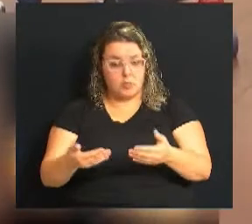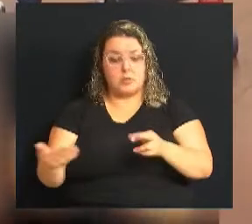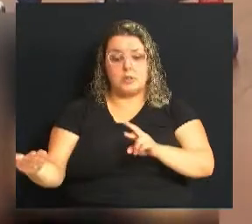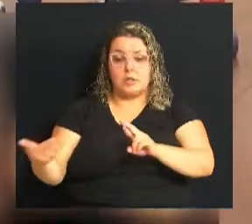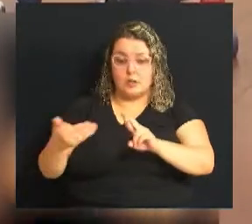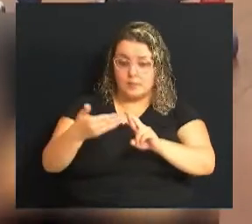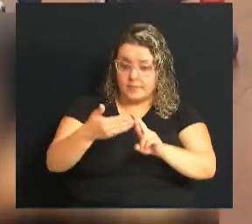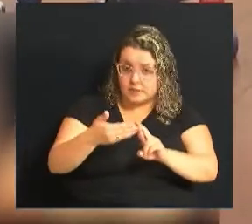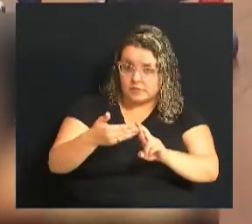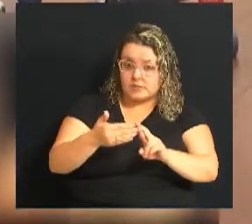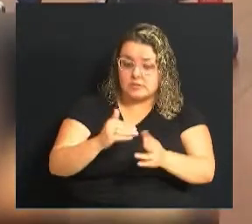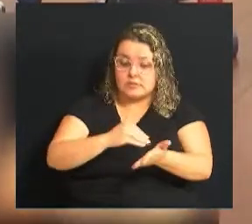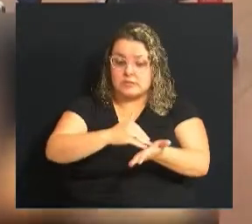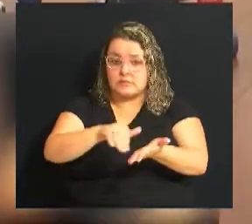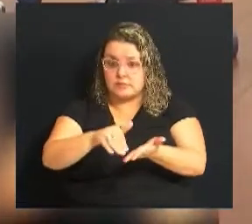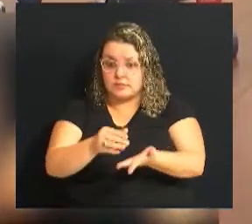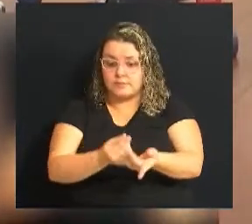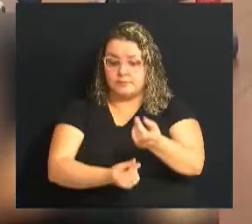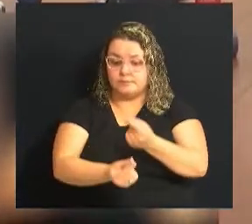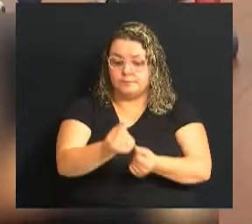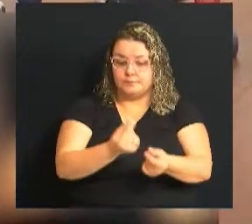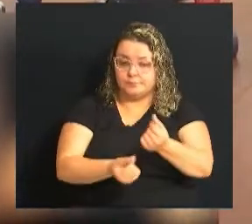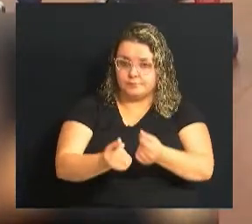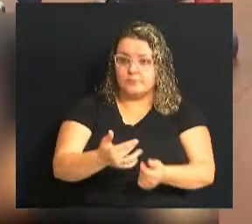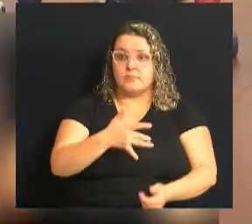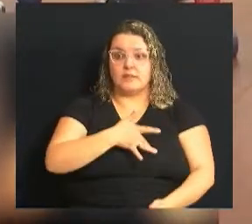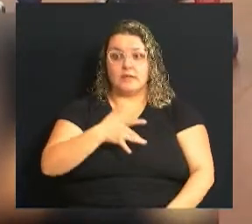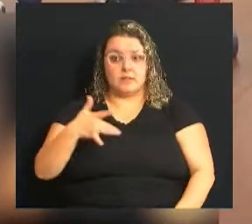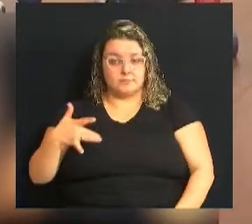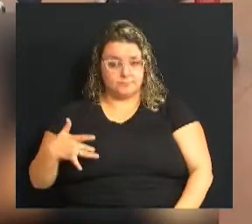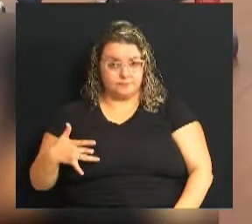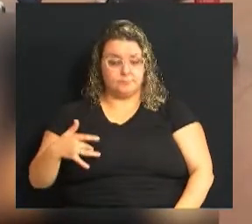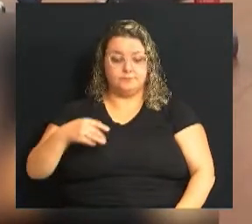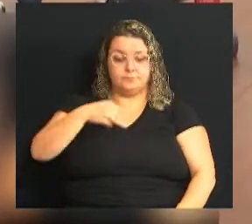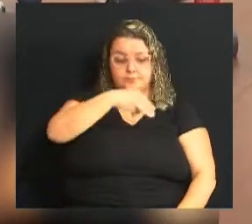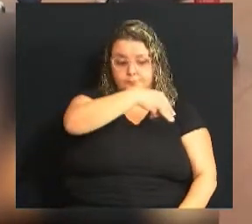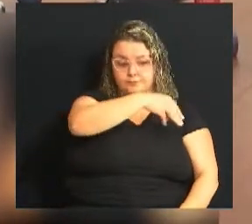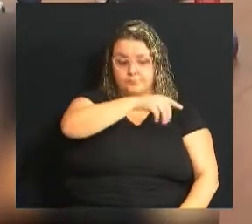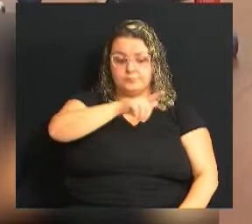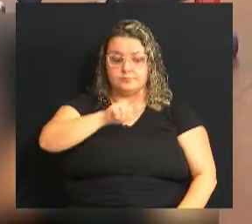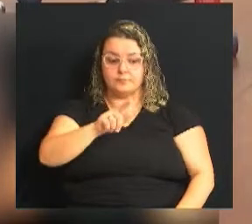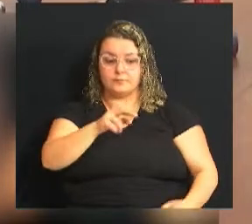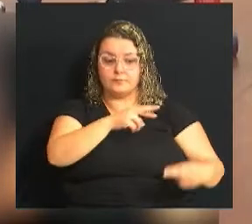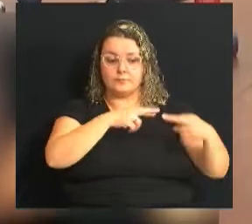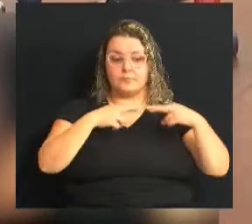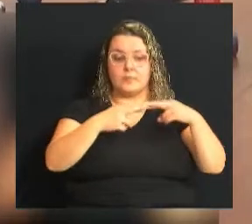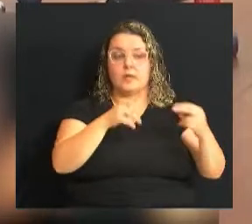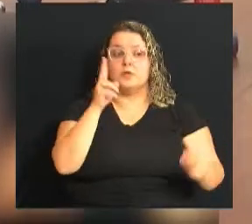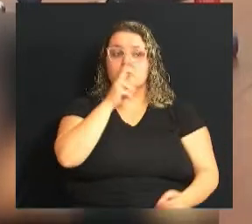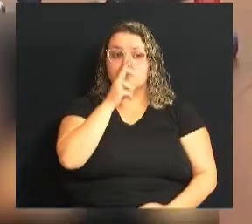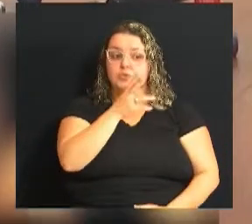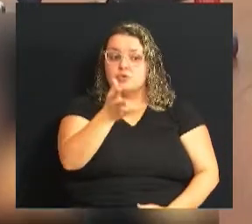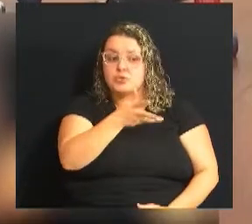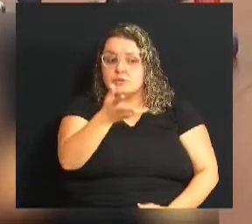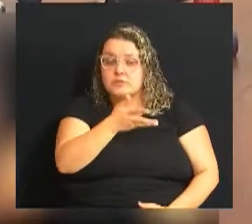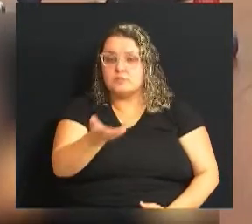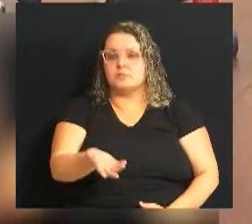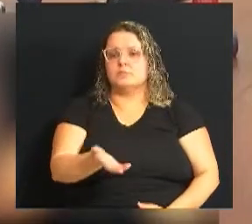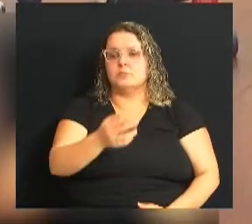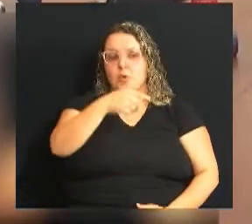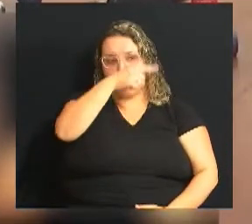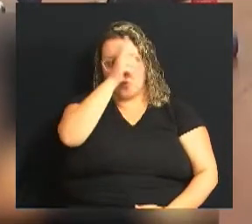das secretarias de Finanças e da Saúde, da Rede Mário Gatti de Urgência e Emergência, falaram das questões